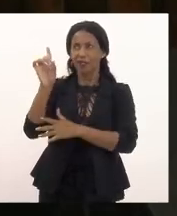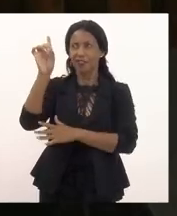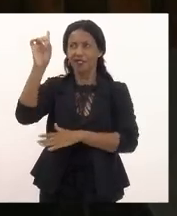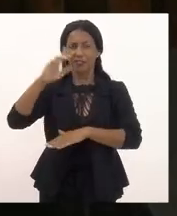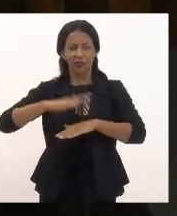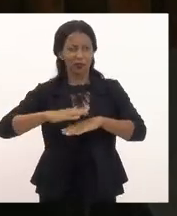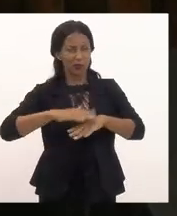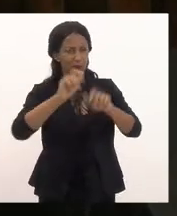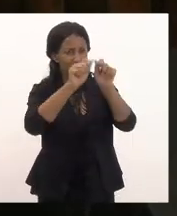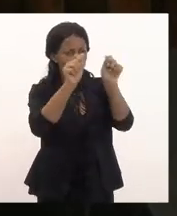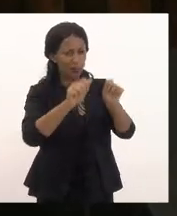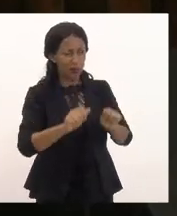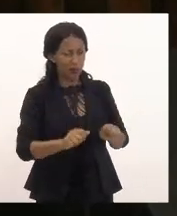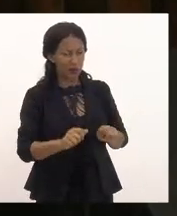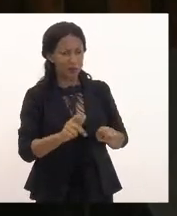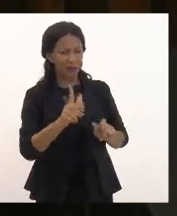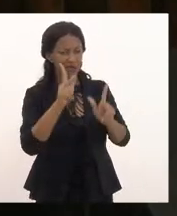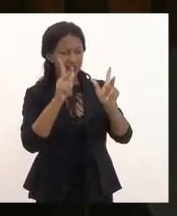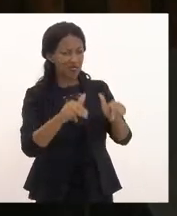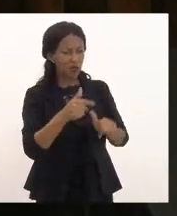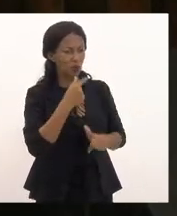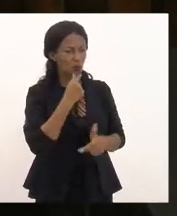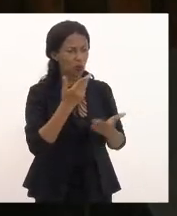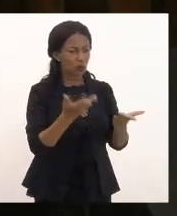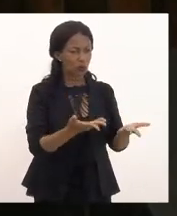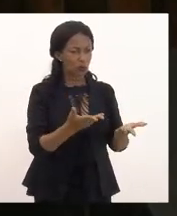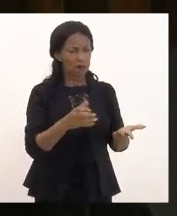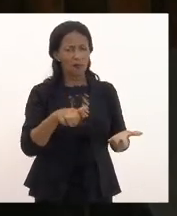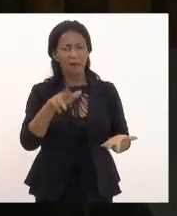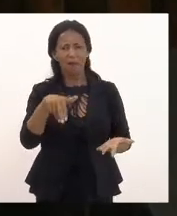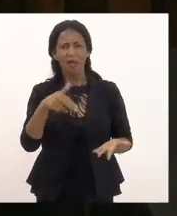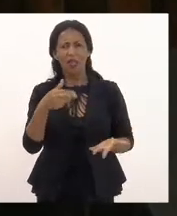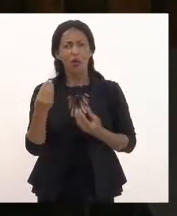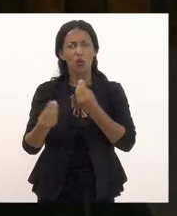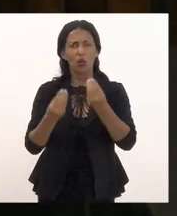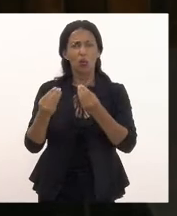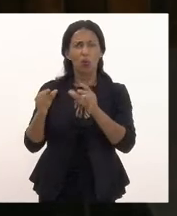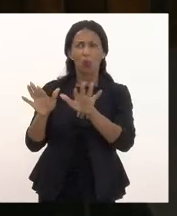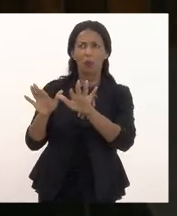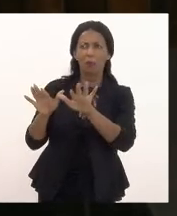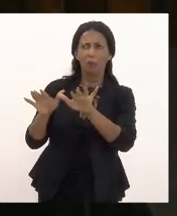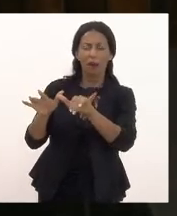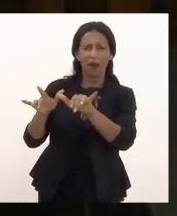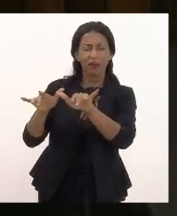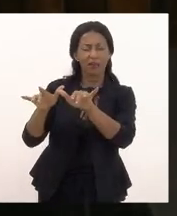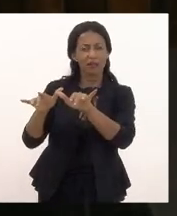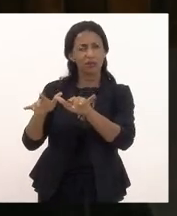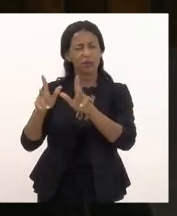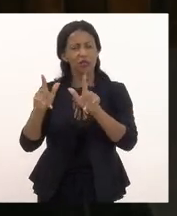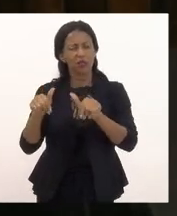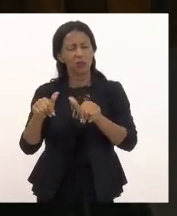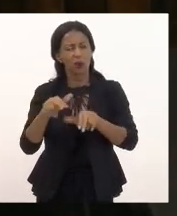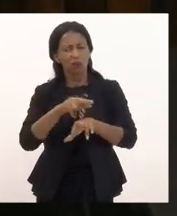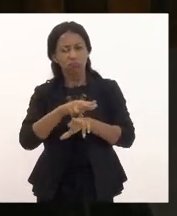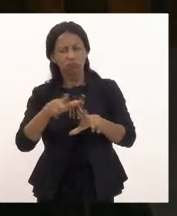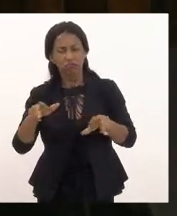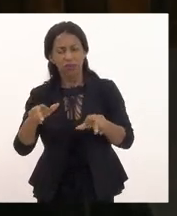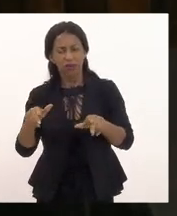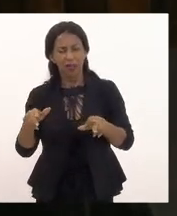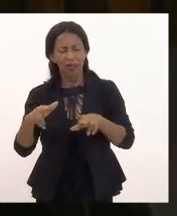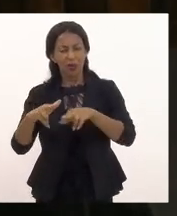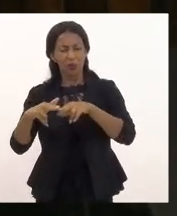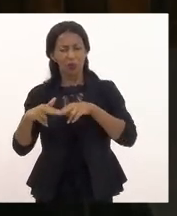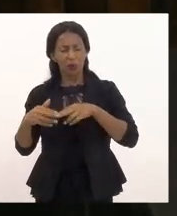feitas segundo a semelhança do homem mortal, bem como dos pássaros, quadrúpedes e répteis. Por isso Deus o entregou